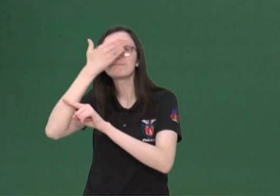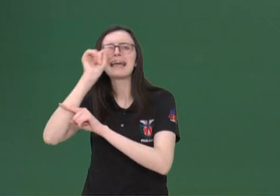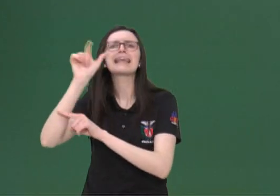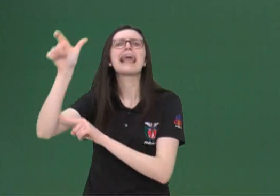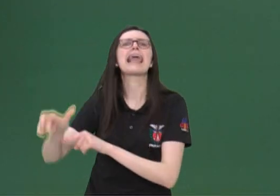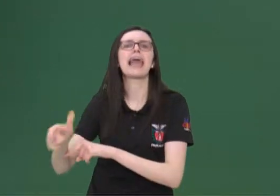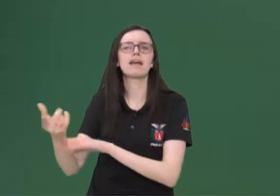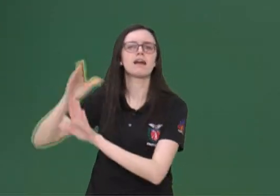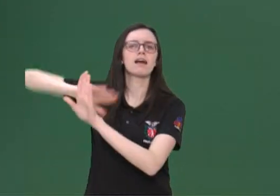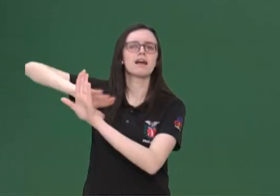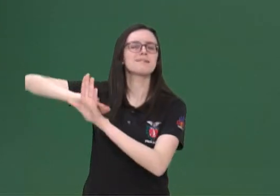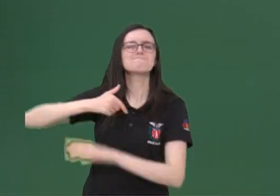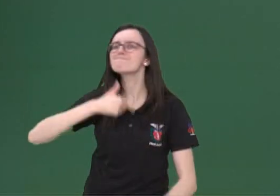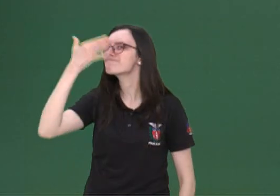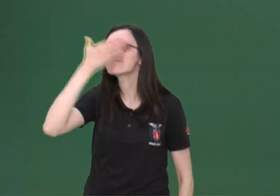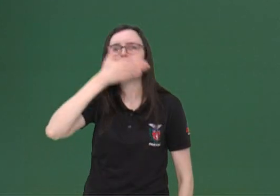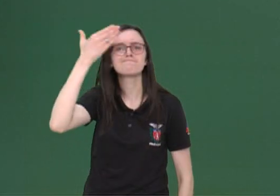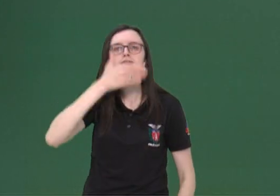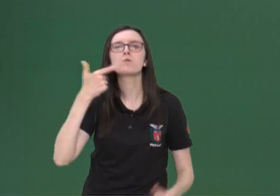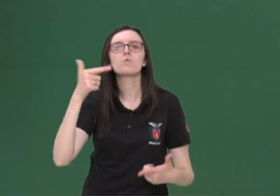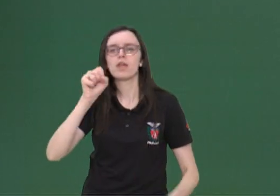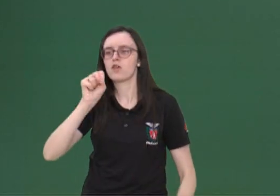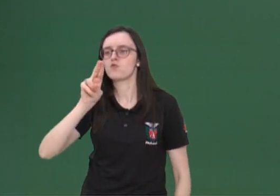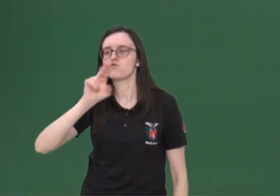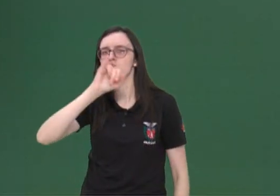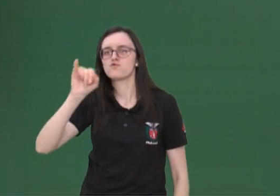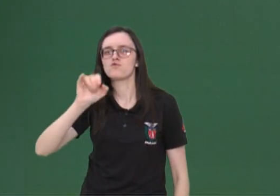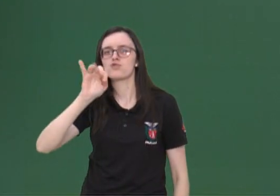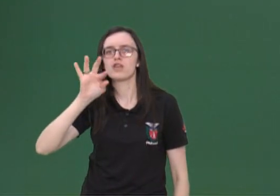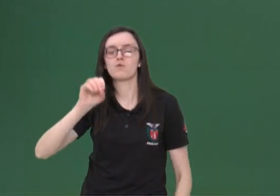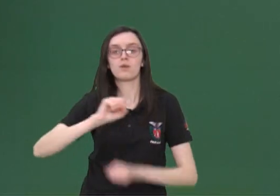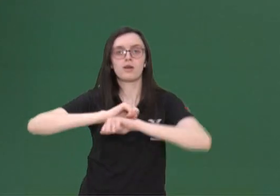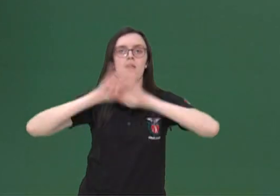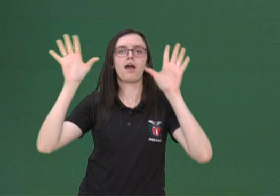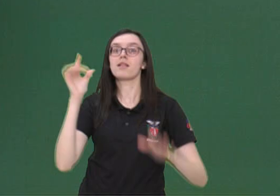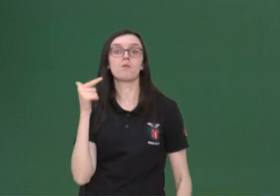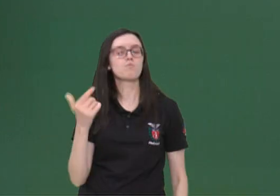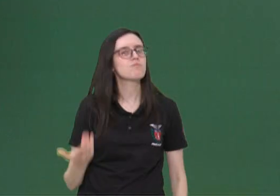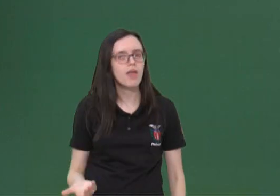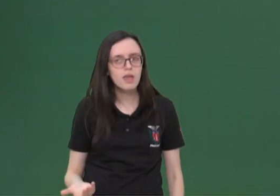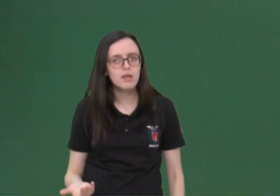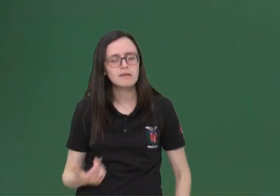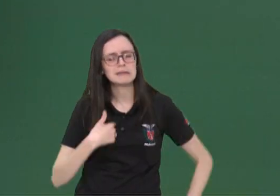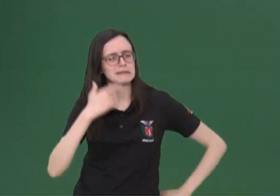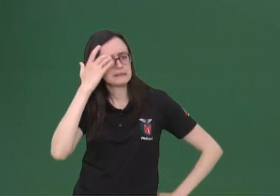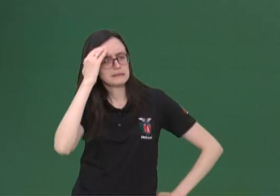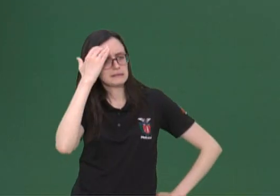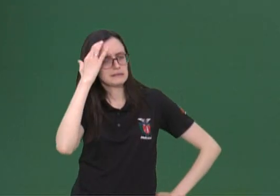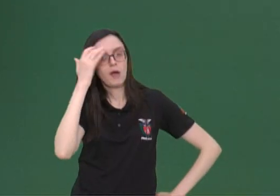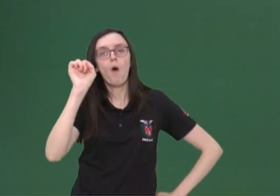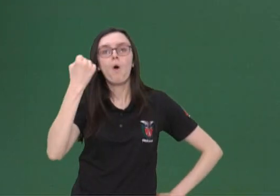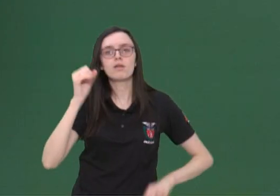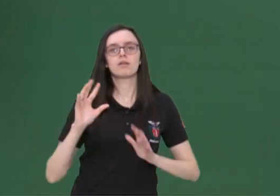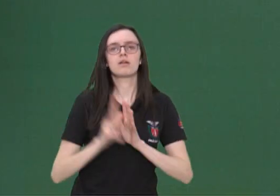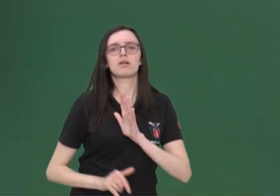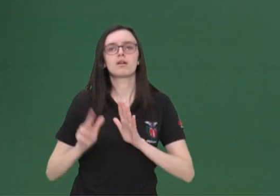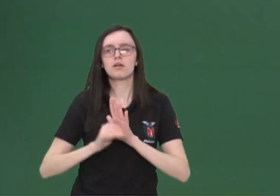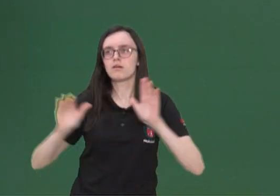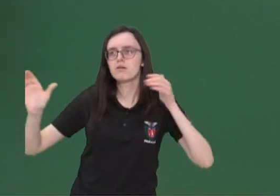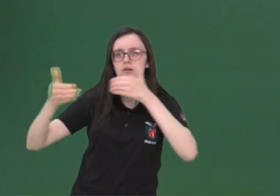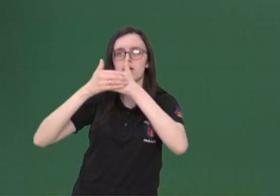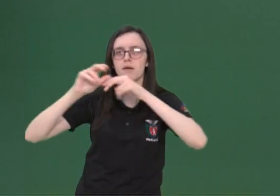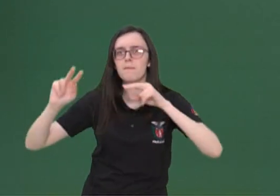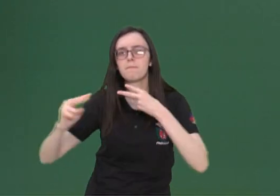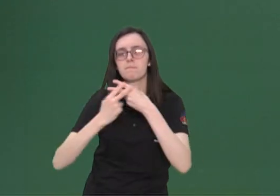primeira oração, eu não tenho um sujeito explícito. Quem que é aqui, ó? Que 8 ladrões se trancam na Casa da Moeda da